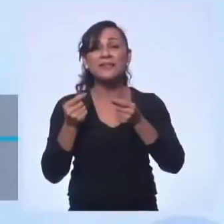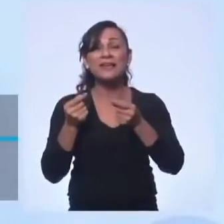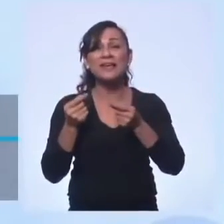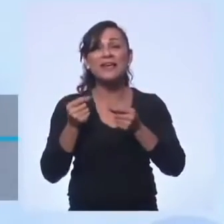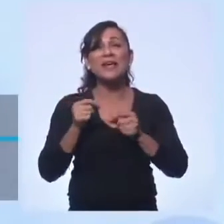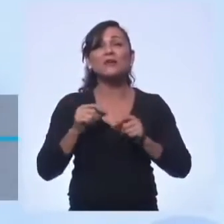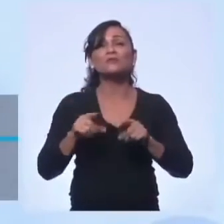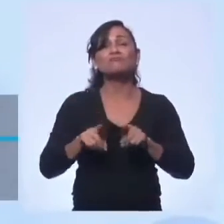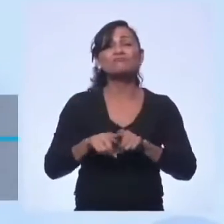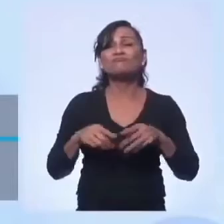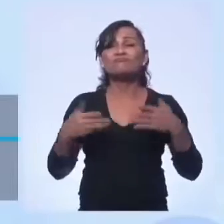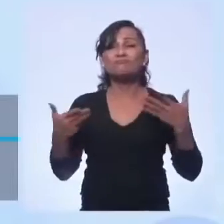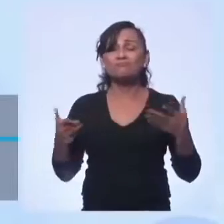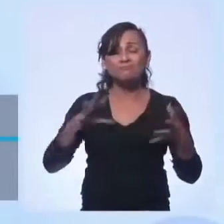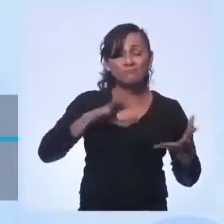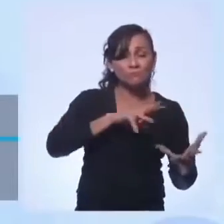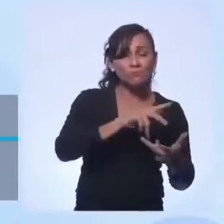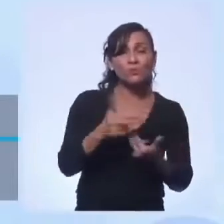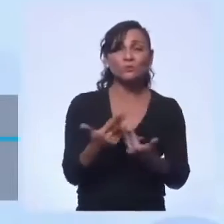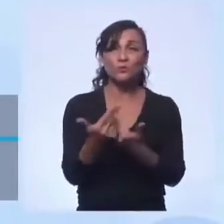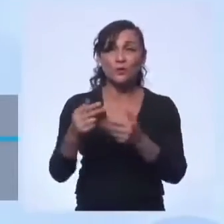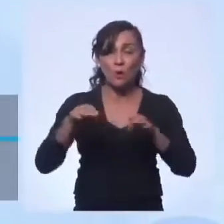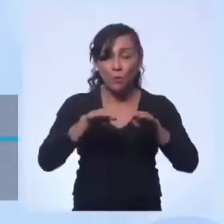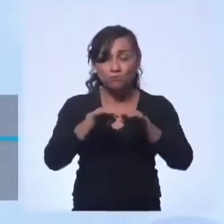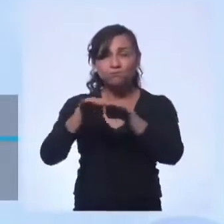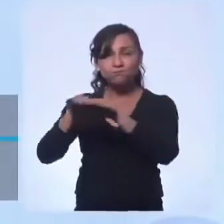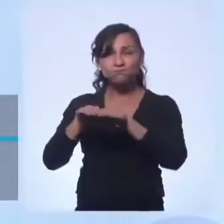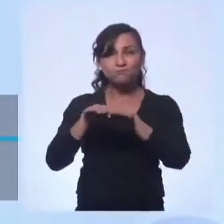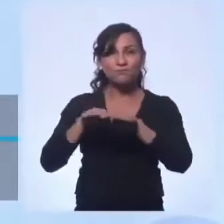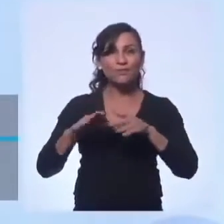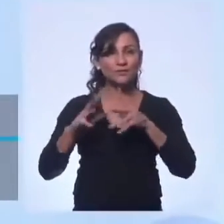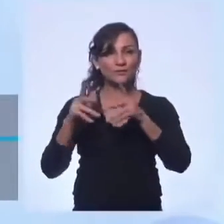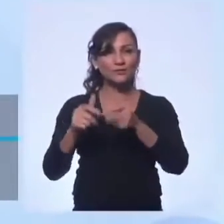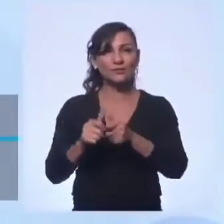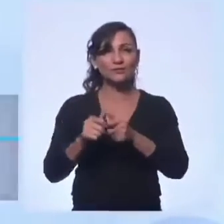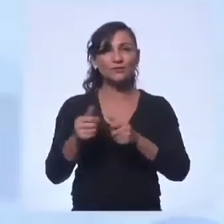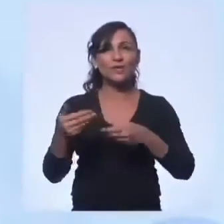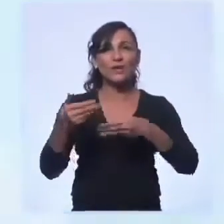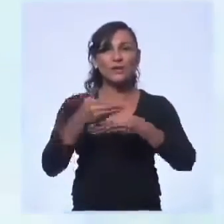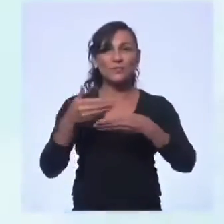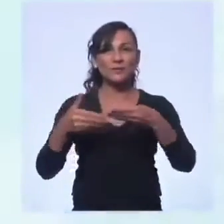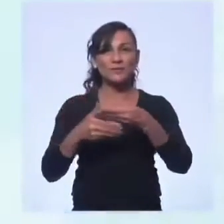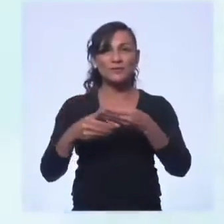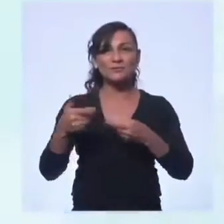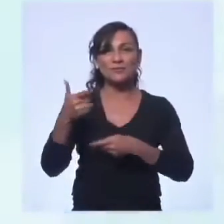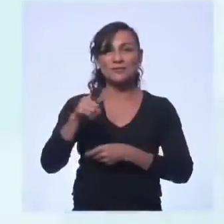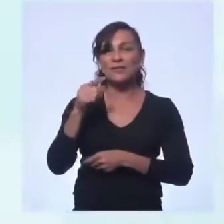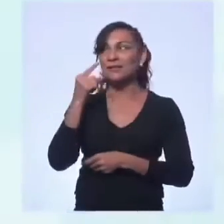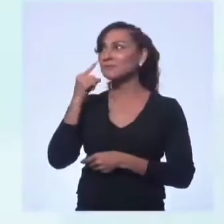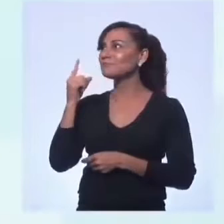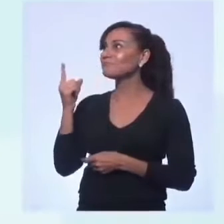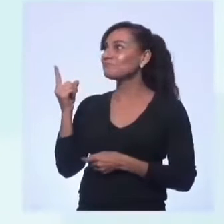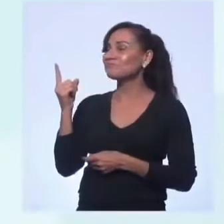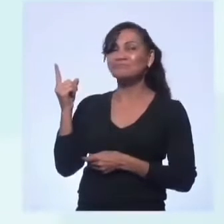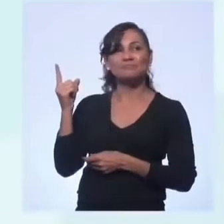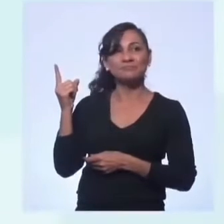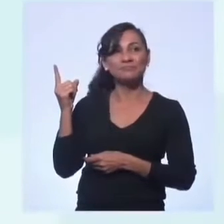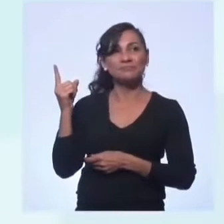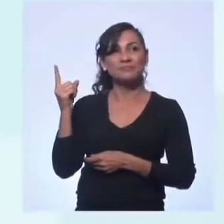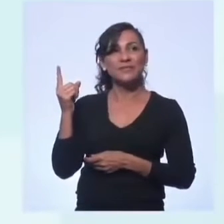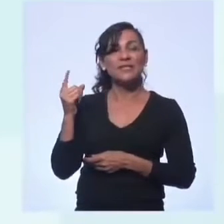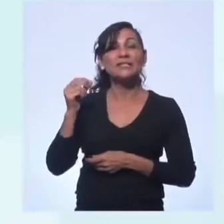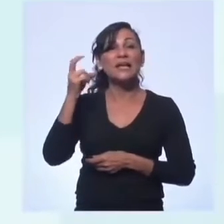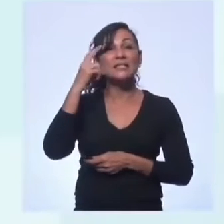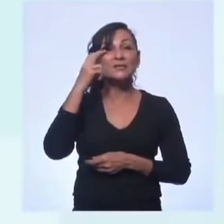uma utopia, um mundo igual para todos. Vamos lá para a próxima tela, que a gente vai ver algumas contribuições